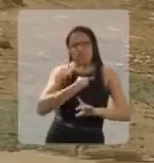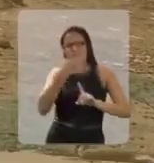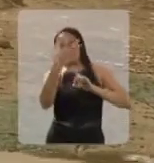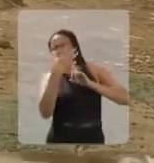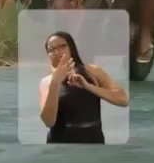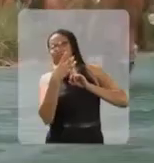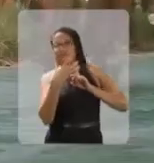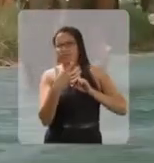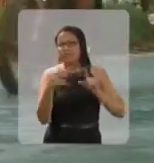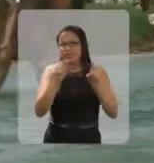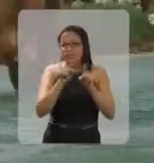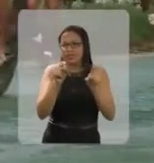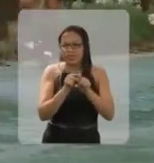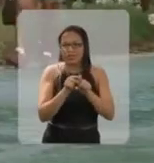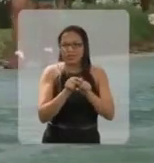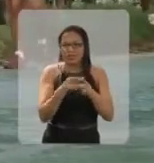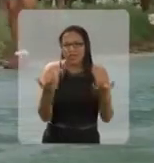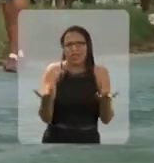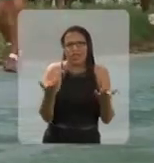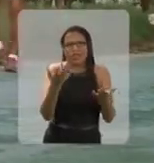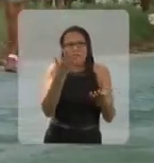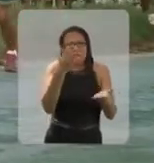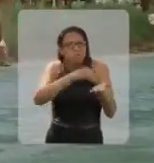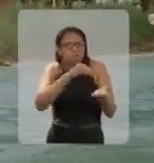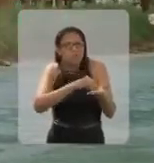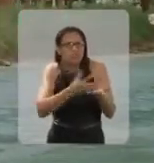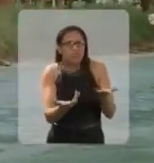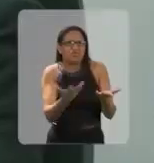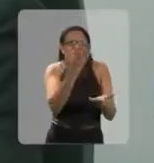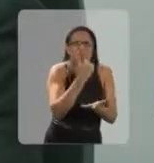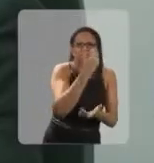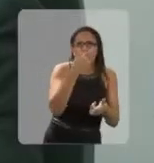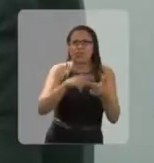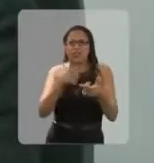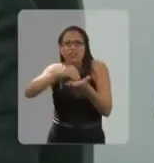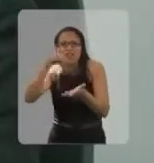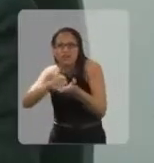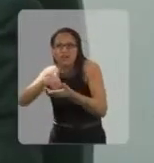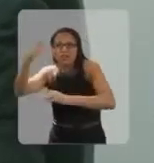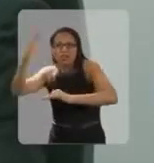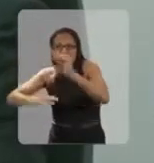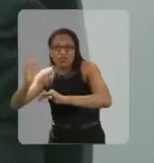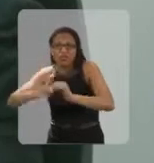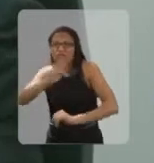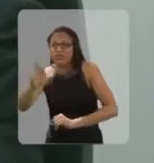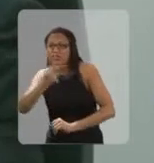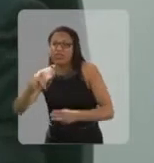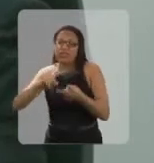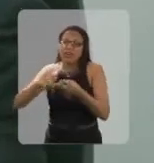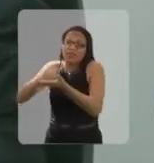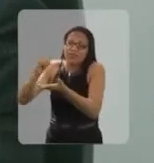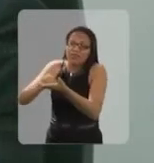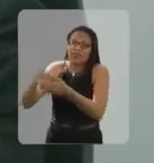que não está sendo construída, a merenda escolar que não está indo, o médico que não está cumprindo a escala que lhe é atribuída, o medicamento que está